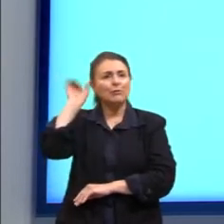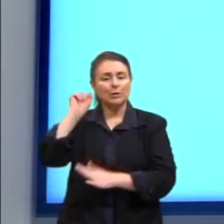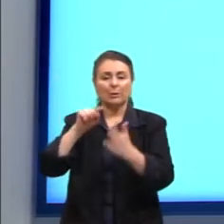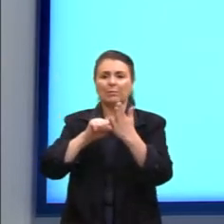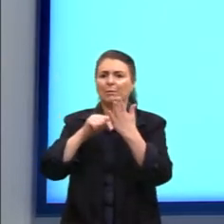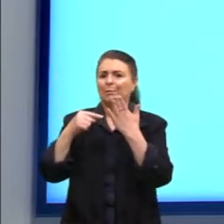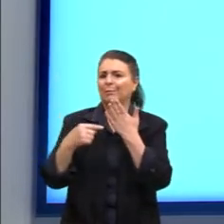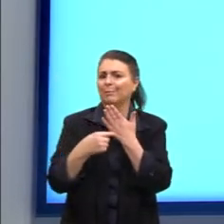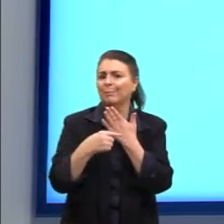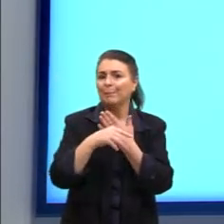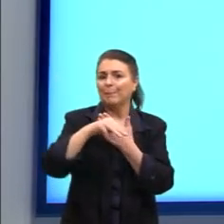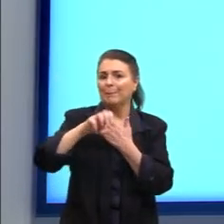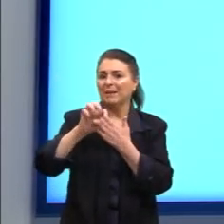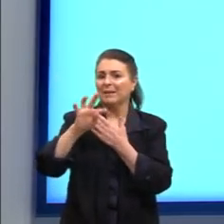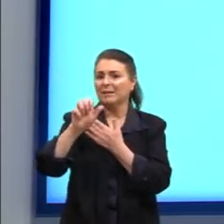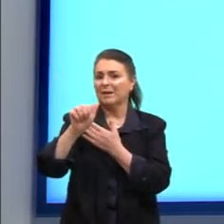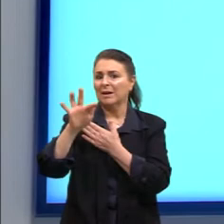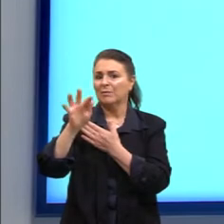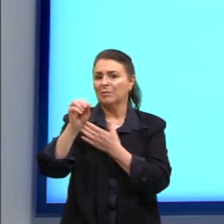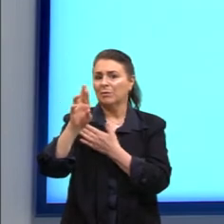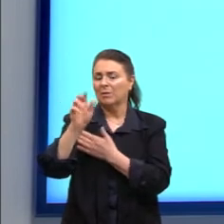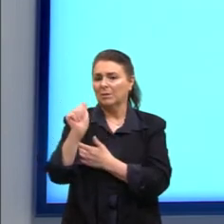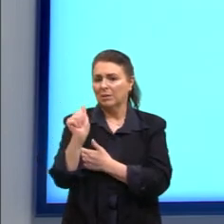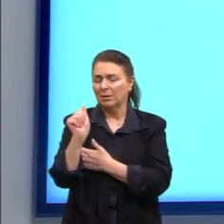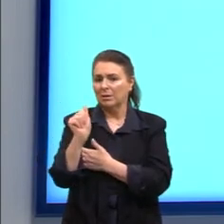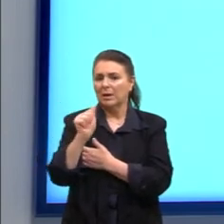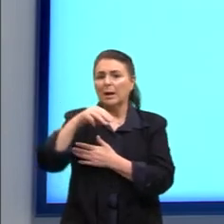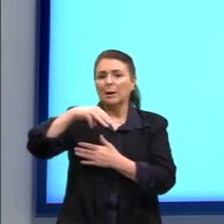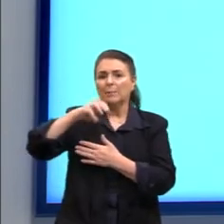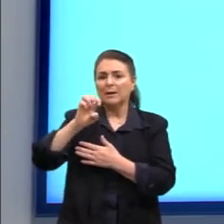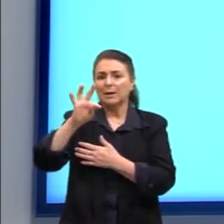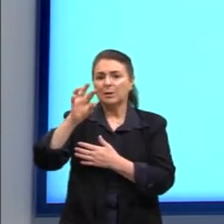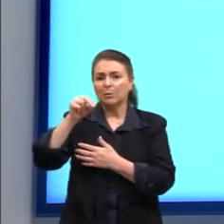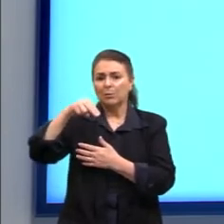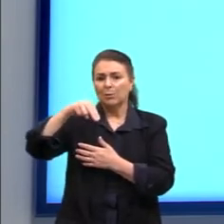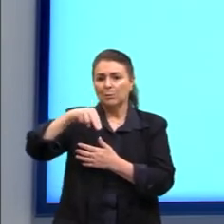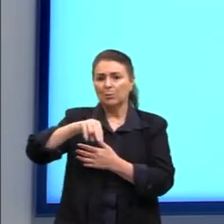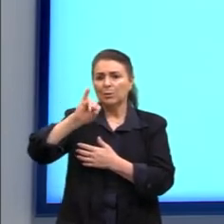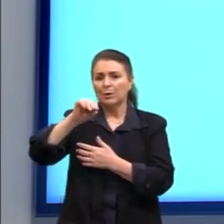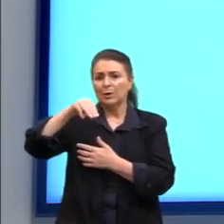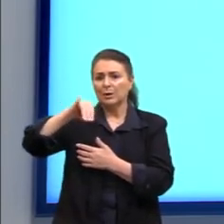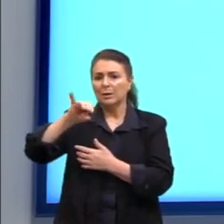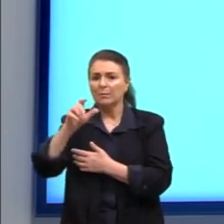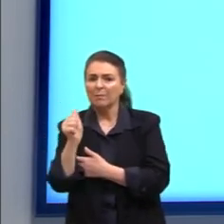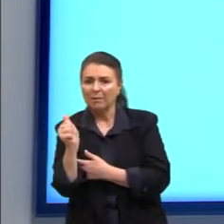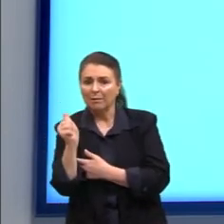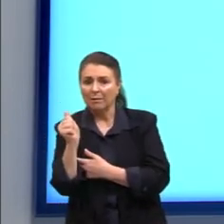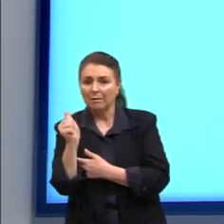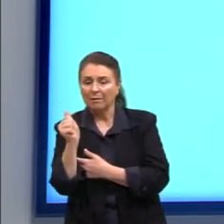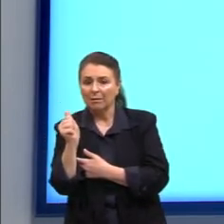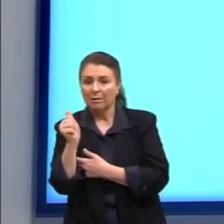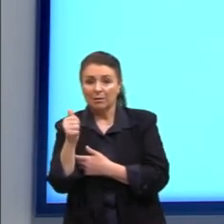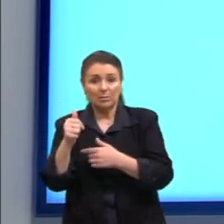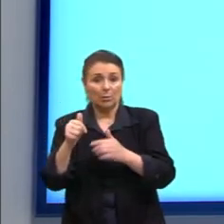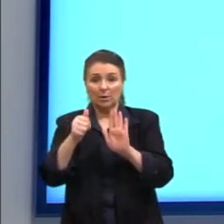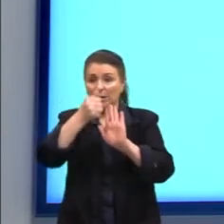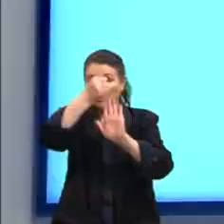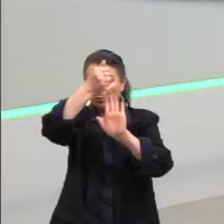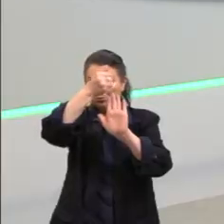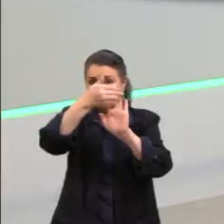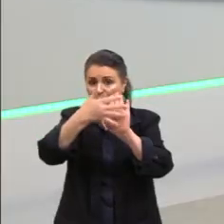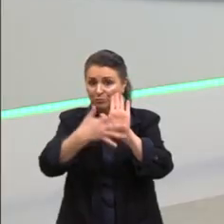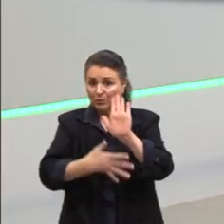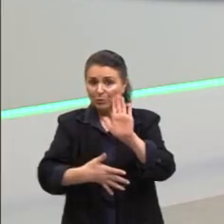metáfora, por exemplo, como uma das figuras, a metonímia, tá? Então, assim, acompanhem